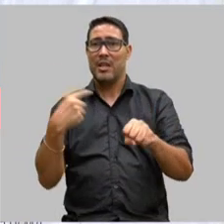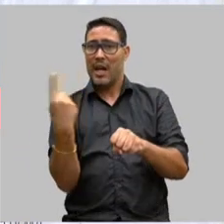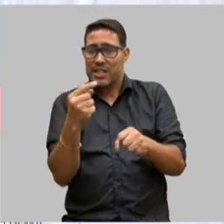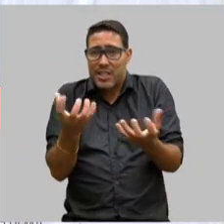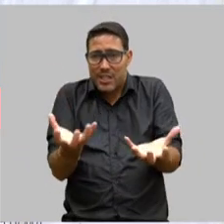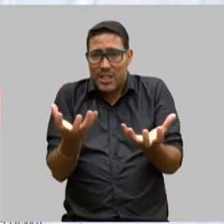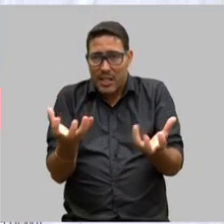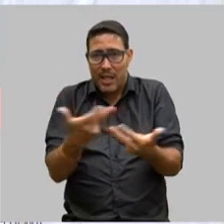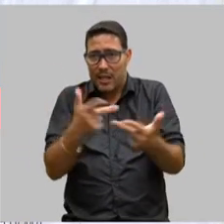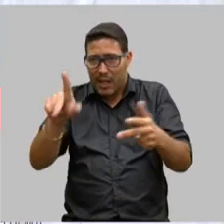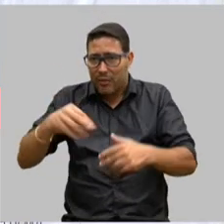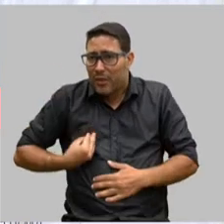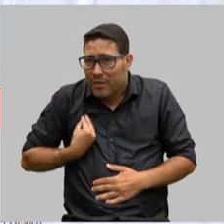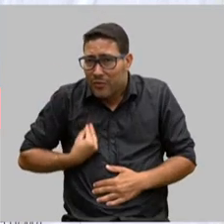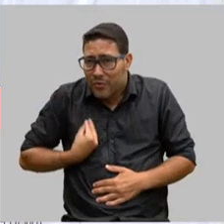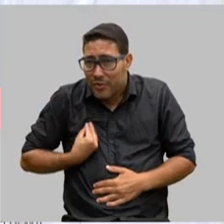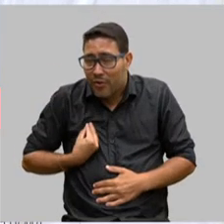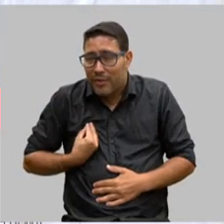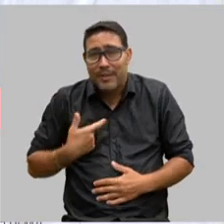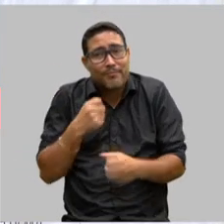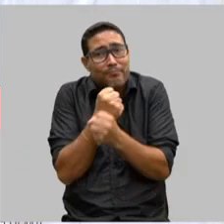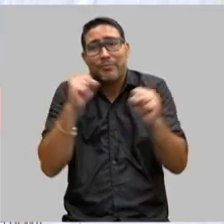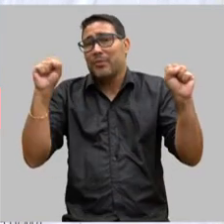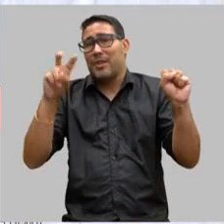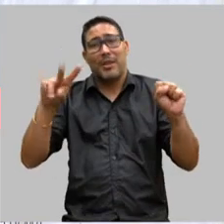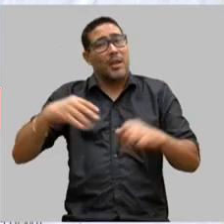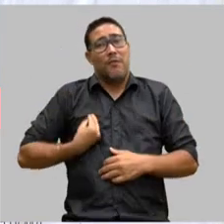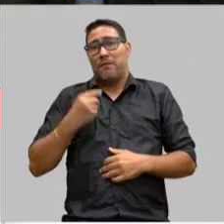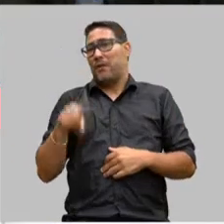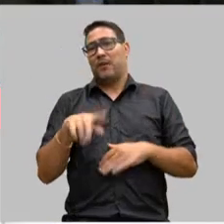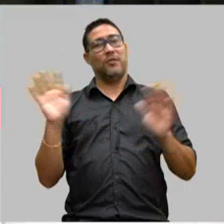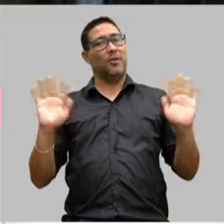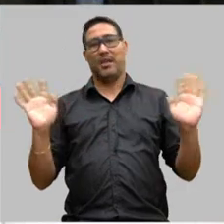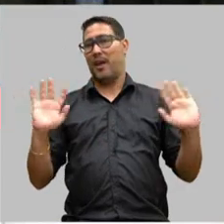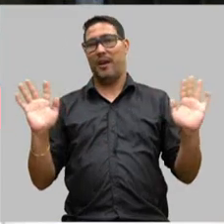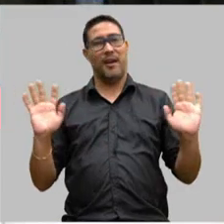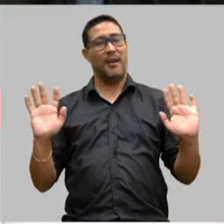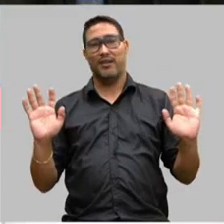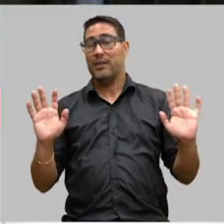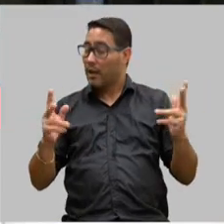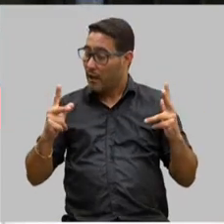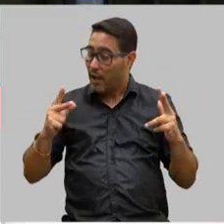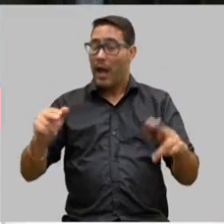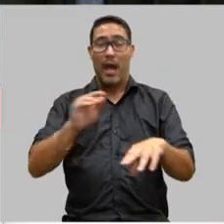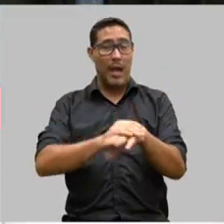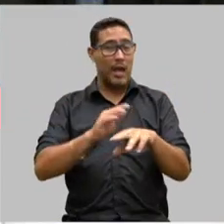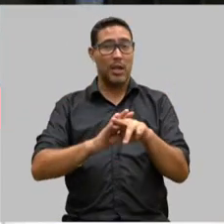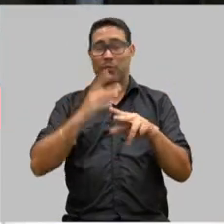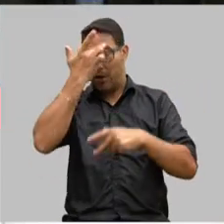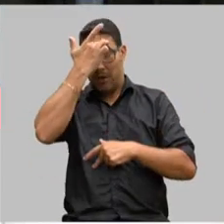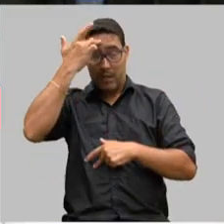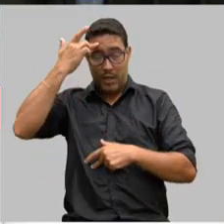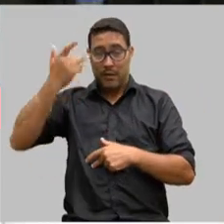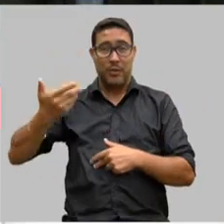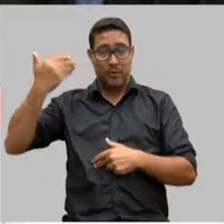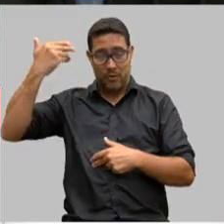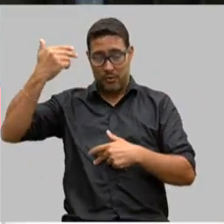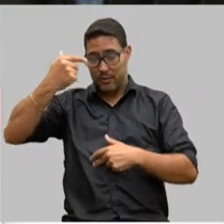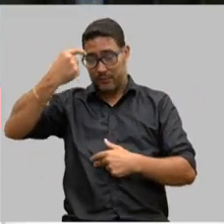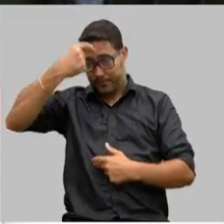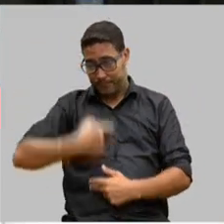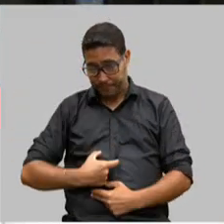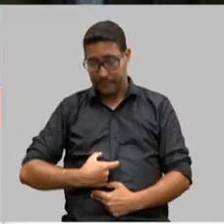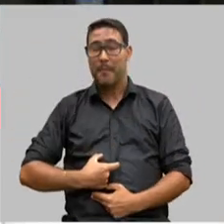Não vai funcionar. Não vai. Isso é igual um ser humano, isso é um sistema integrado.